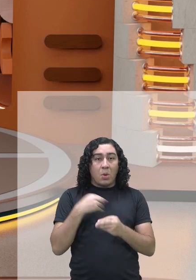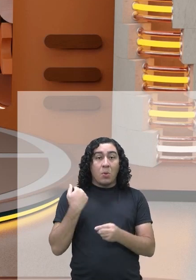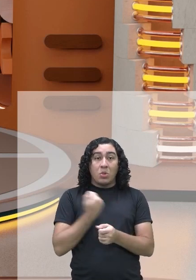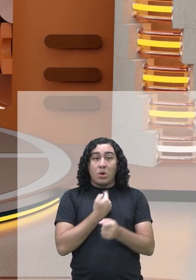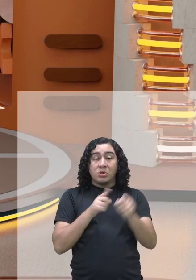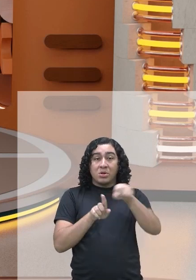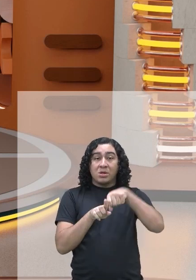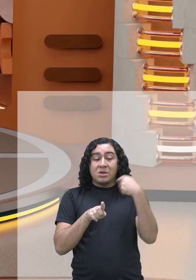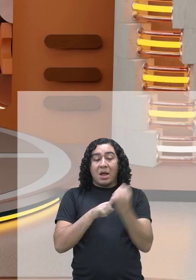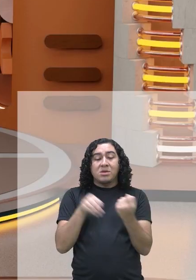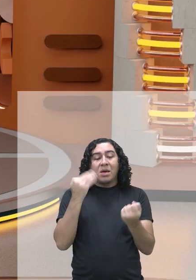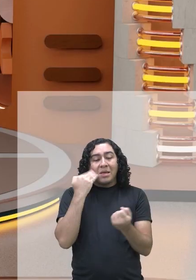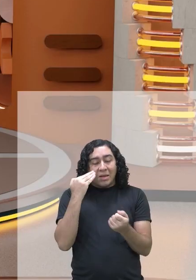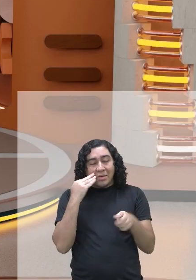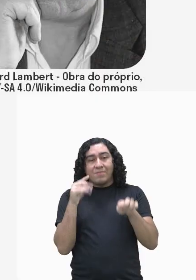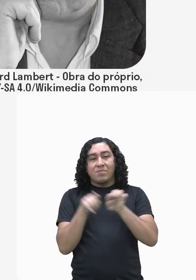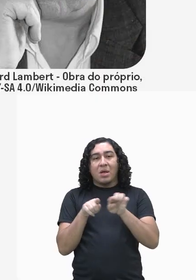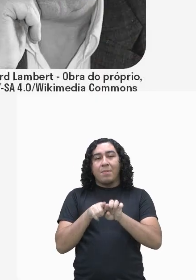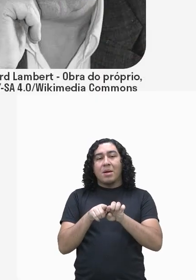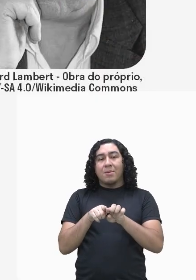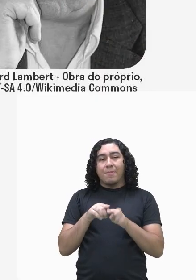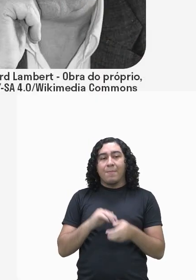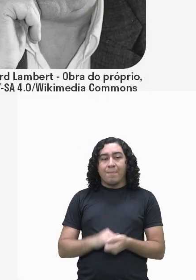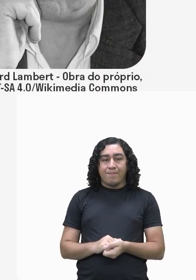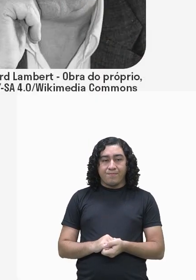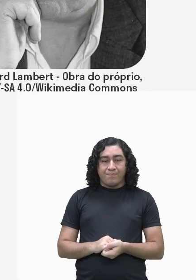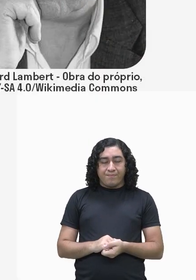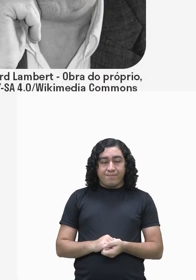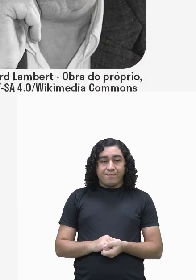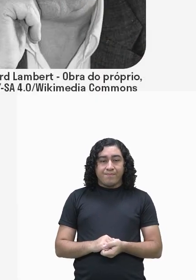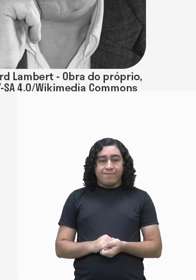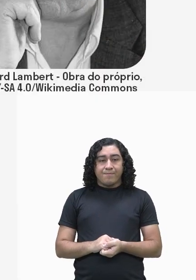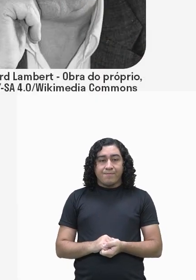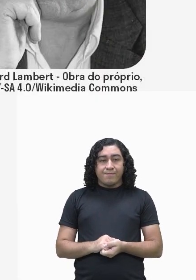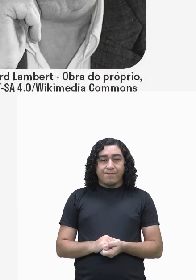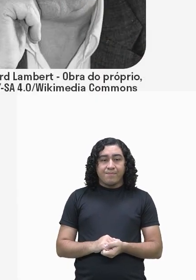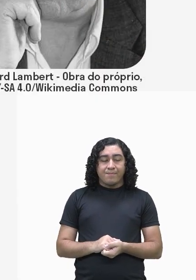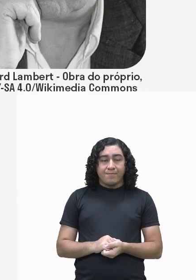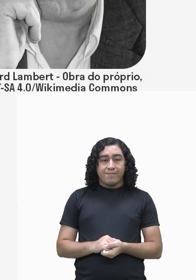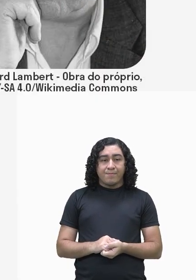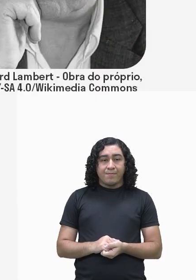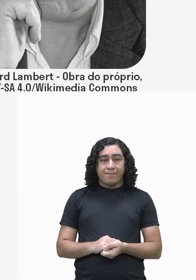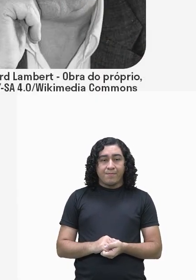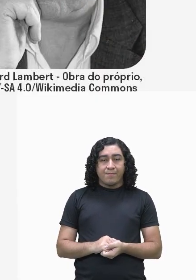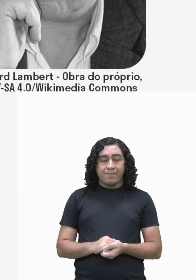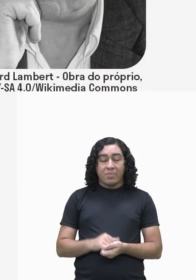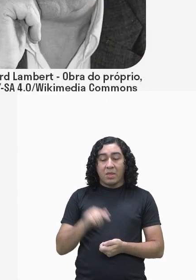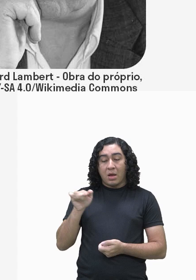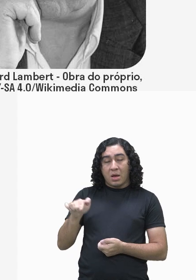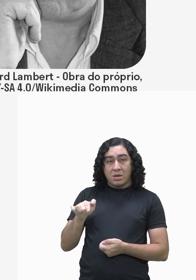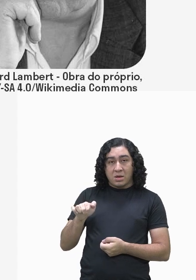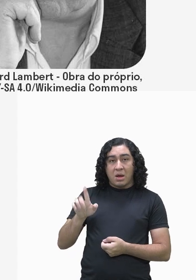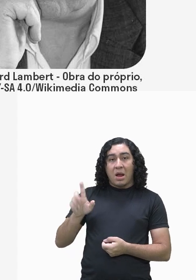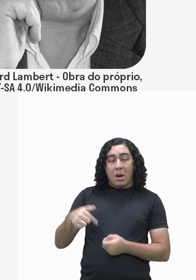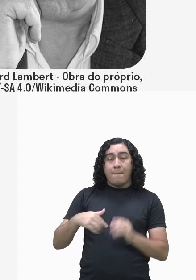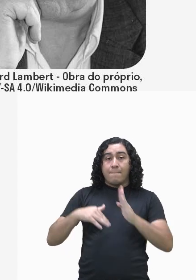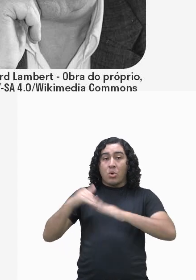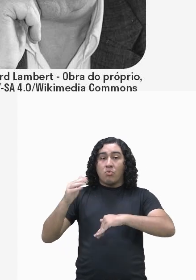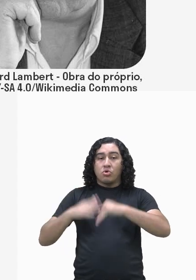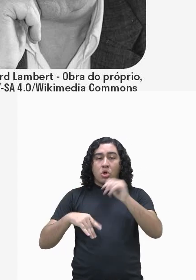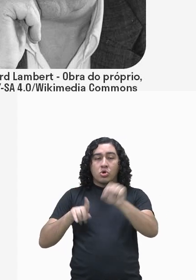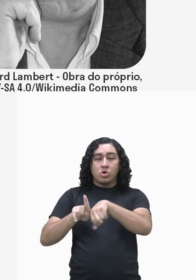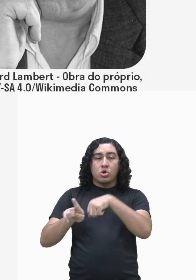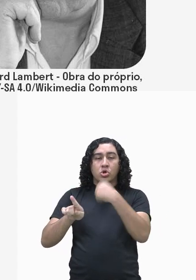sociedade, reconhecendo que, vejam bem, que ele é um dos sociólogos, olha só